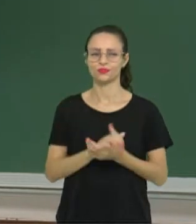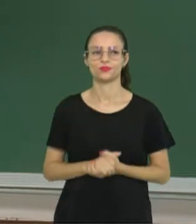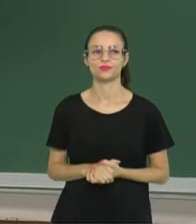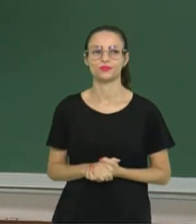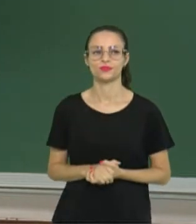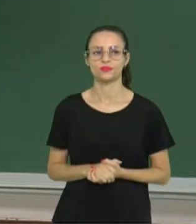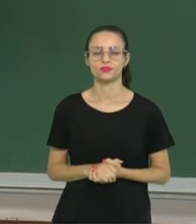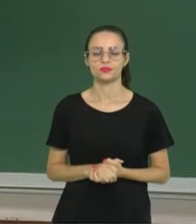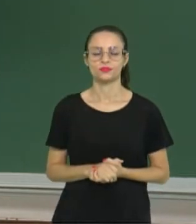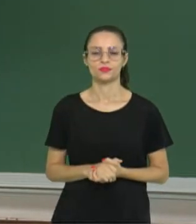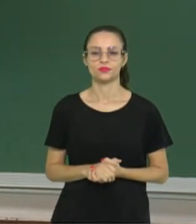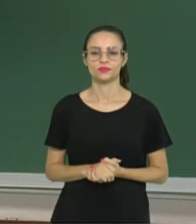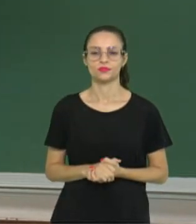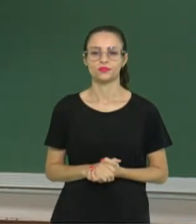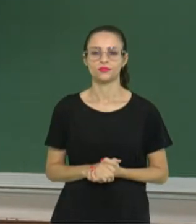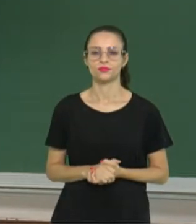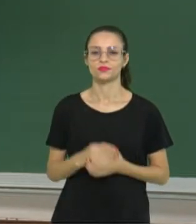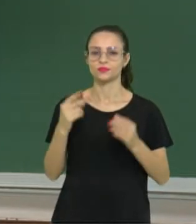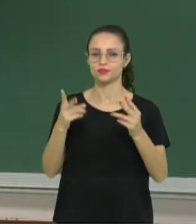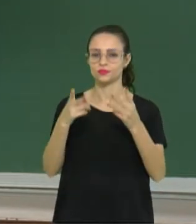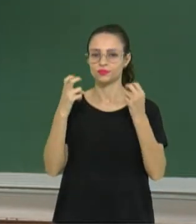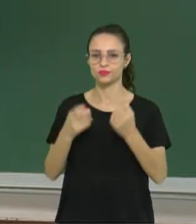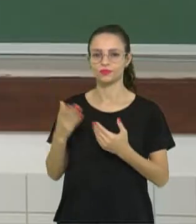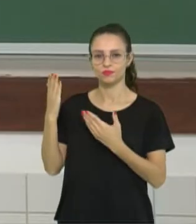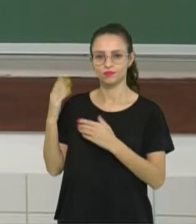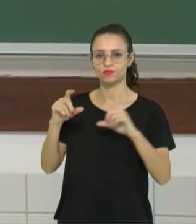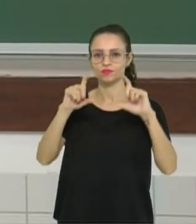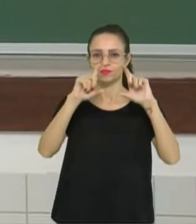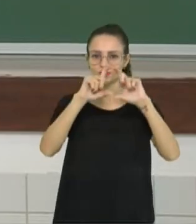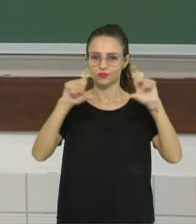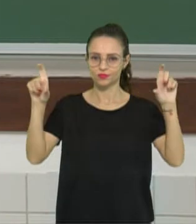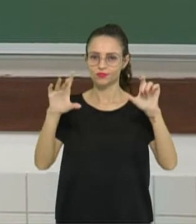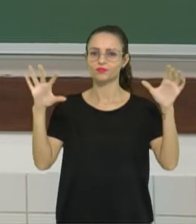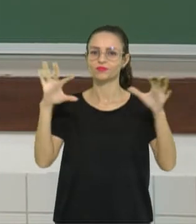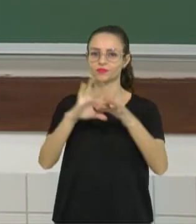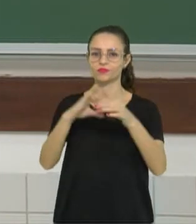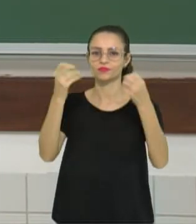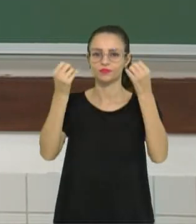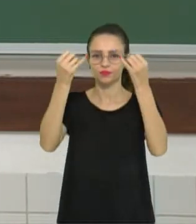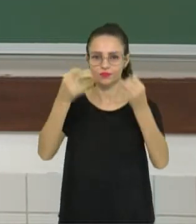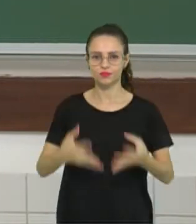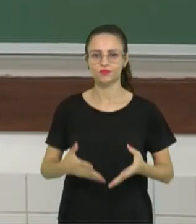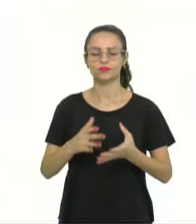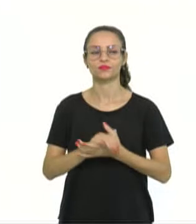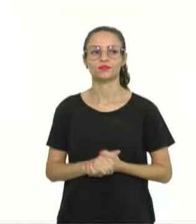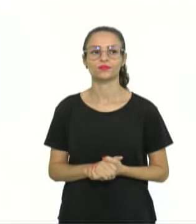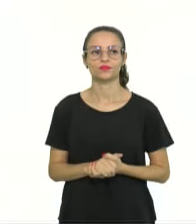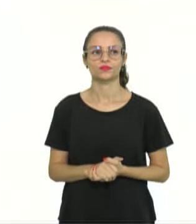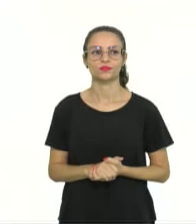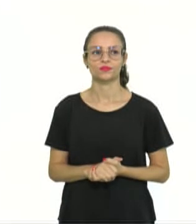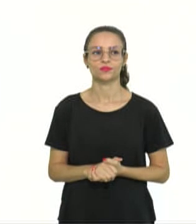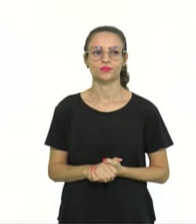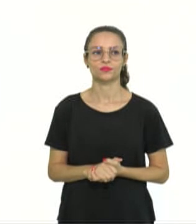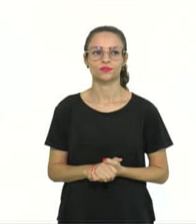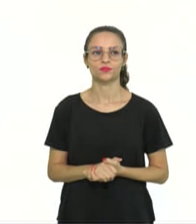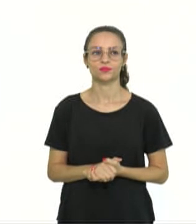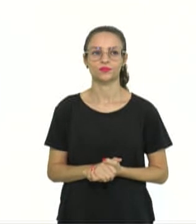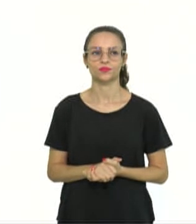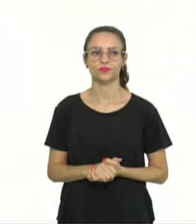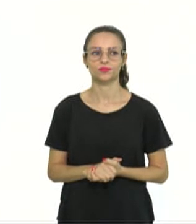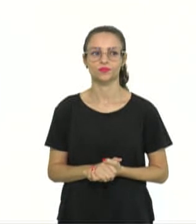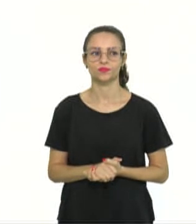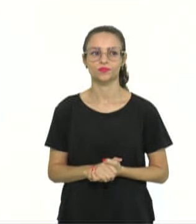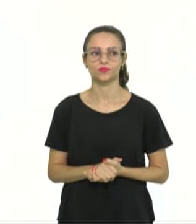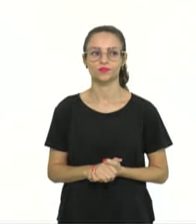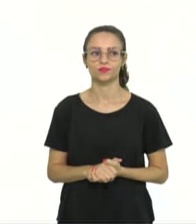Check the correct alternative. Observando as nossas tirinhas, tendo por base as nossas explicações, in, as long as I live, I will